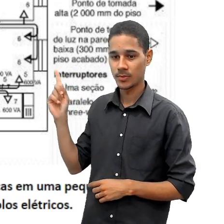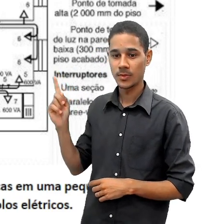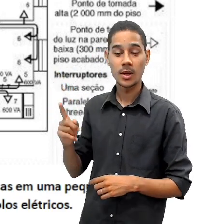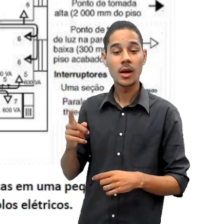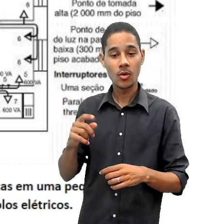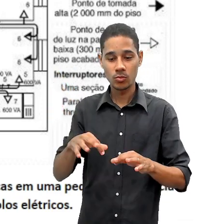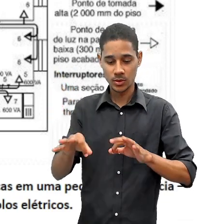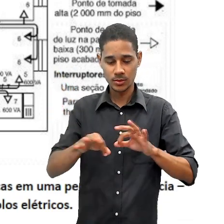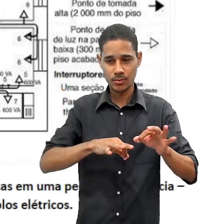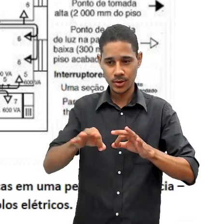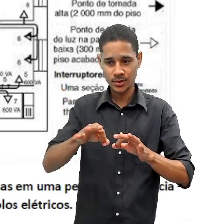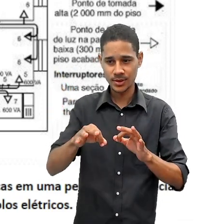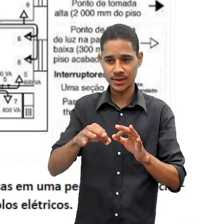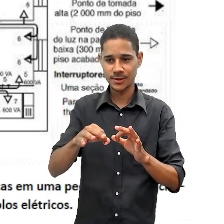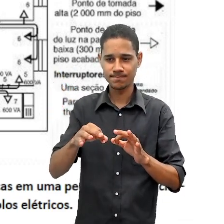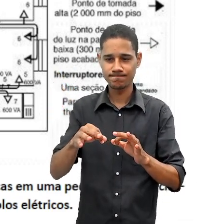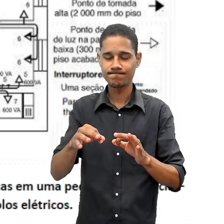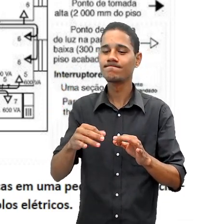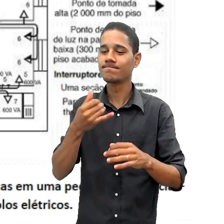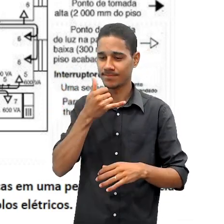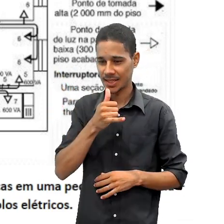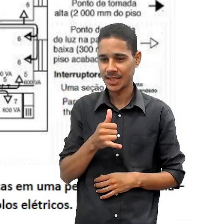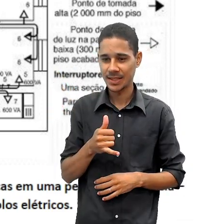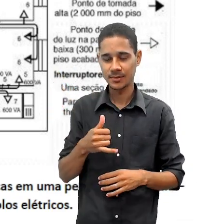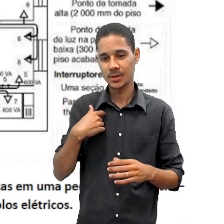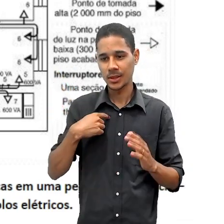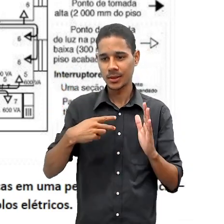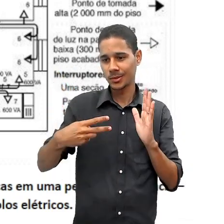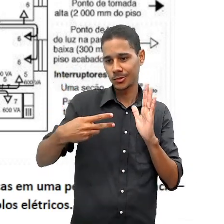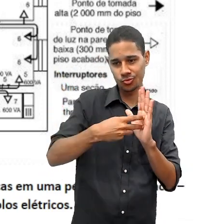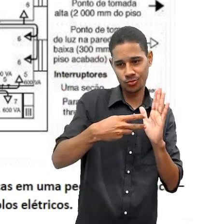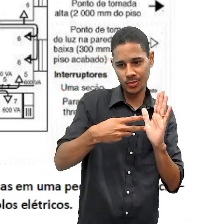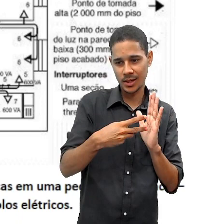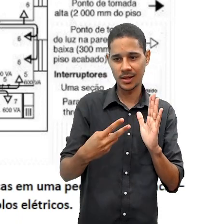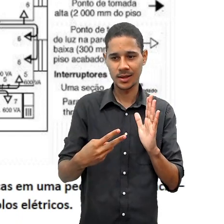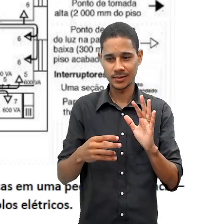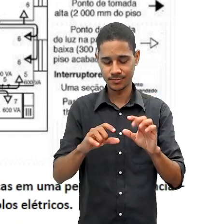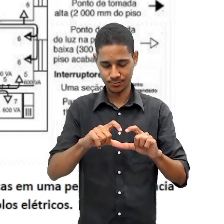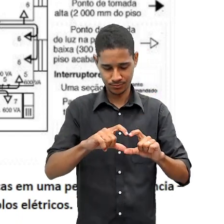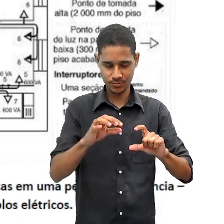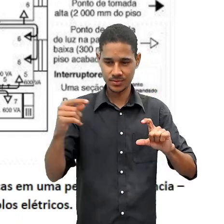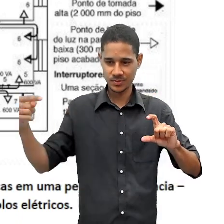tem tomadas, interruptores, né? Caixas de passagem,